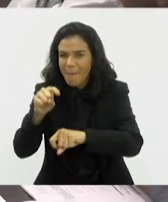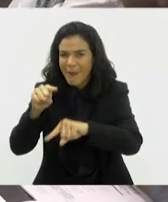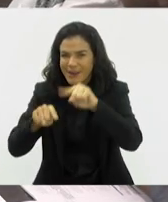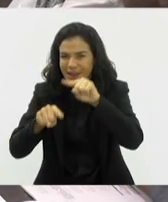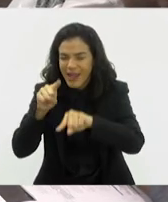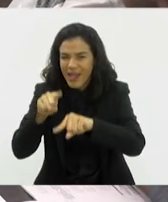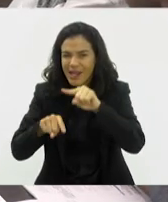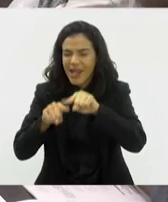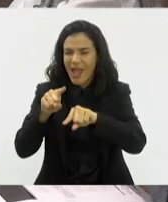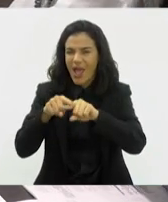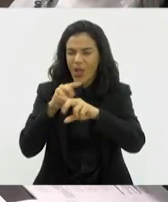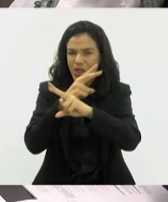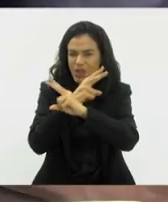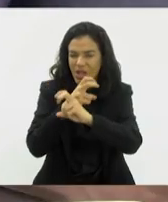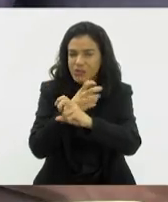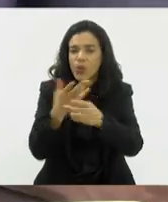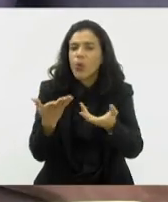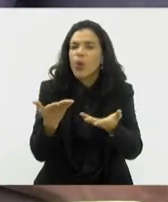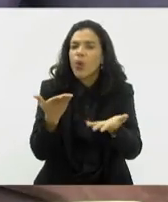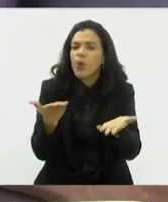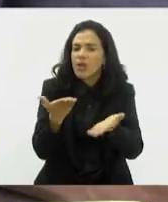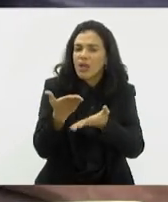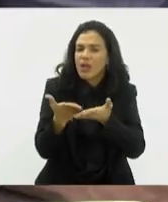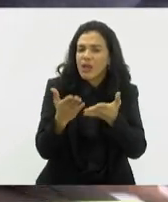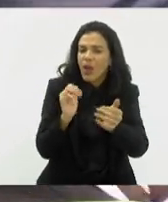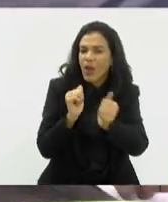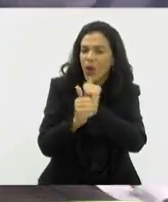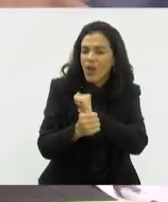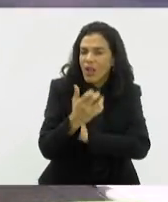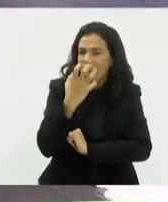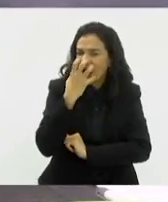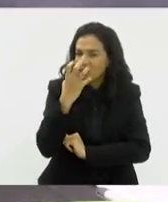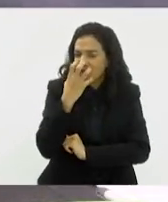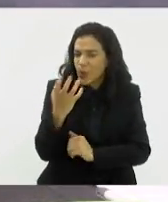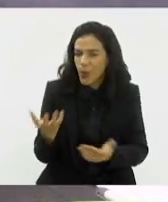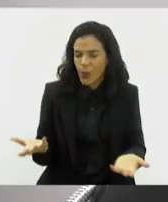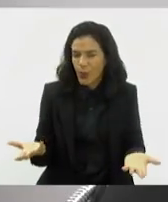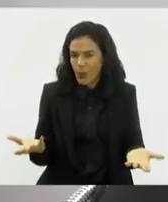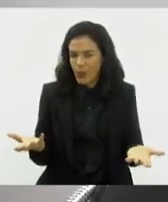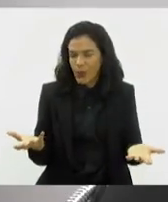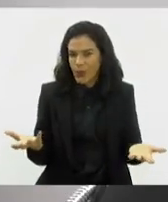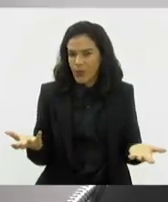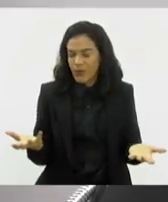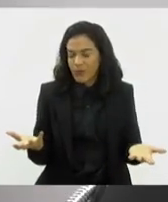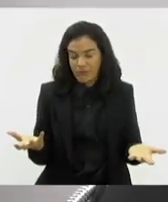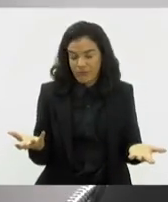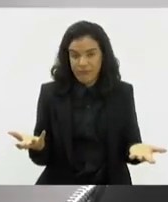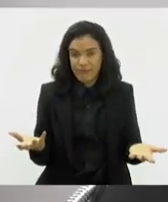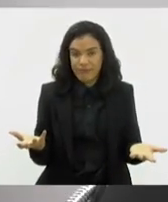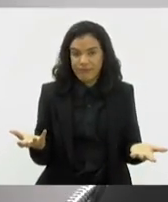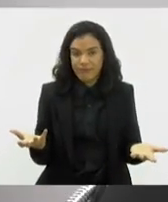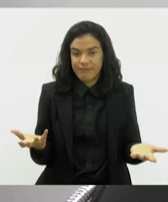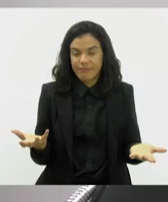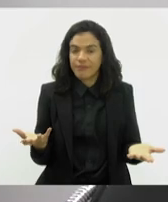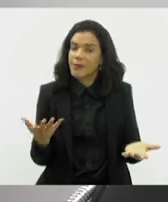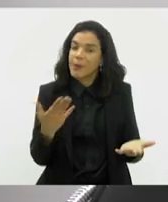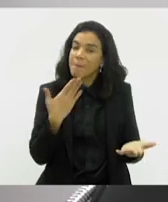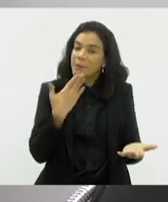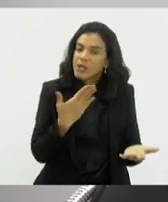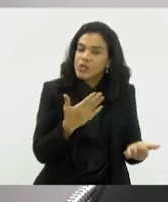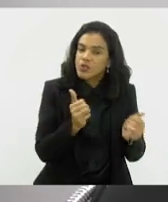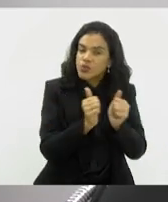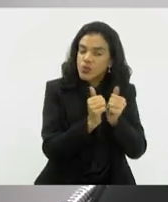produtos tóxicos. O que isso tem a ver com corrida de Mas foi o copy-cola. Só pede vista para consertar, junto com a assessoria,